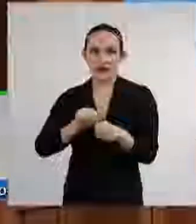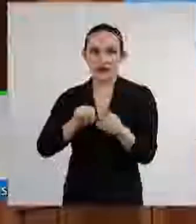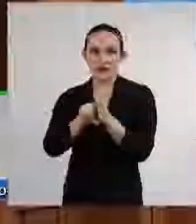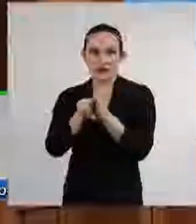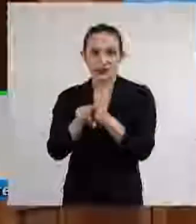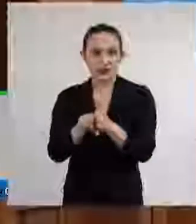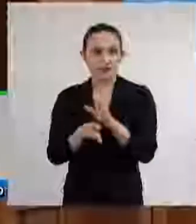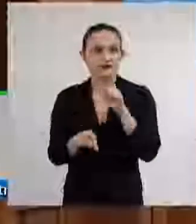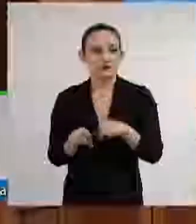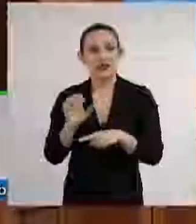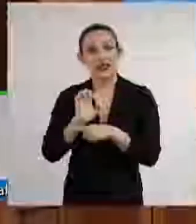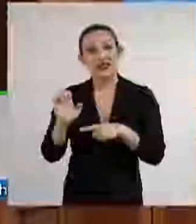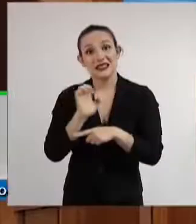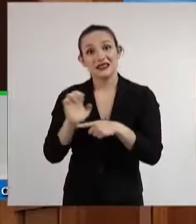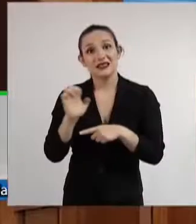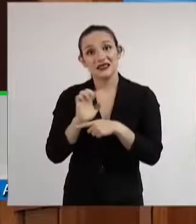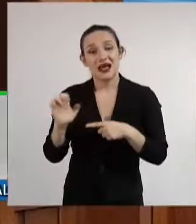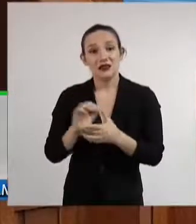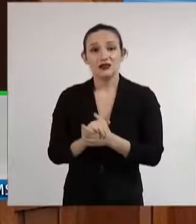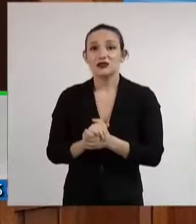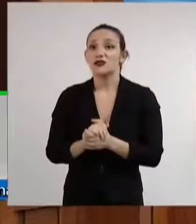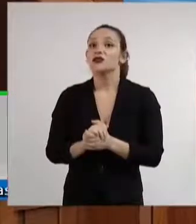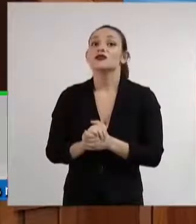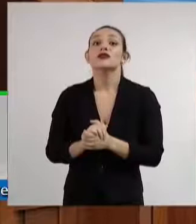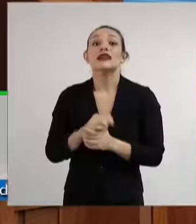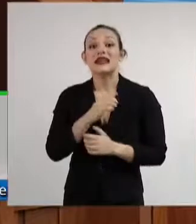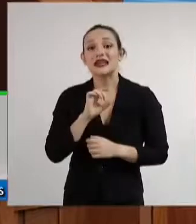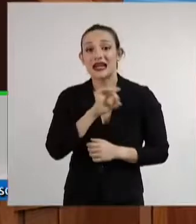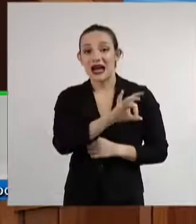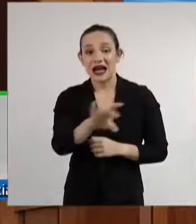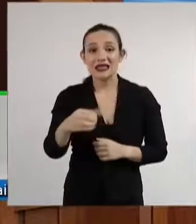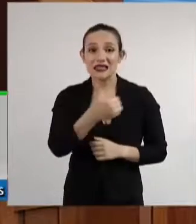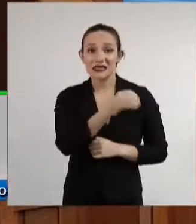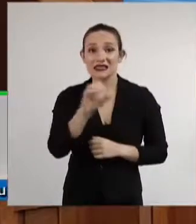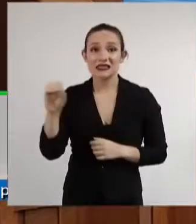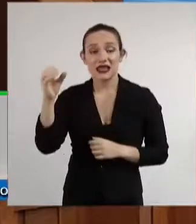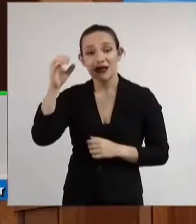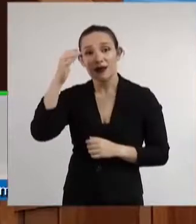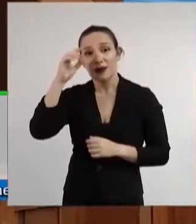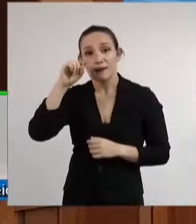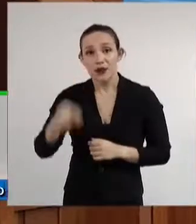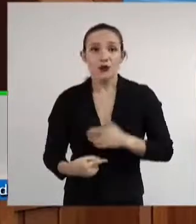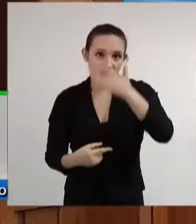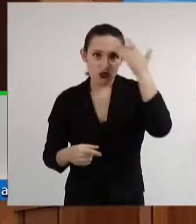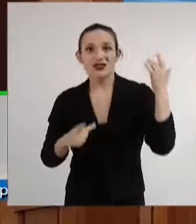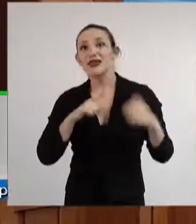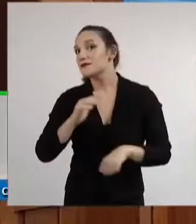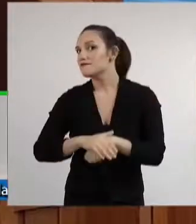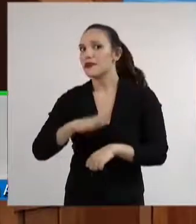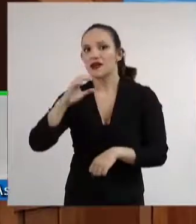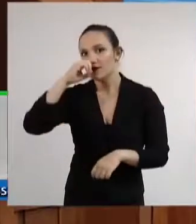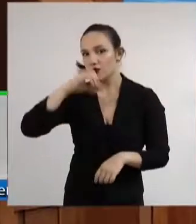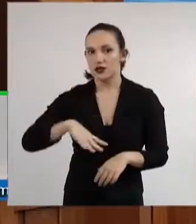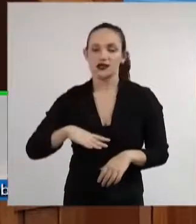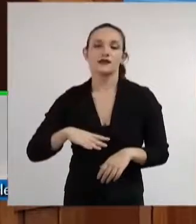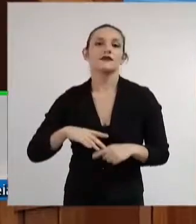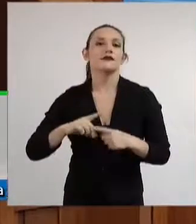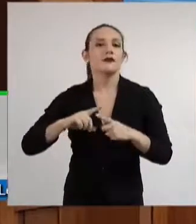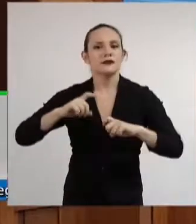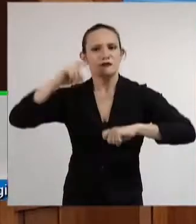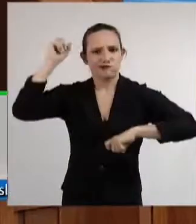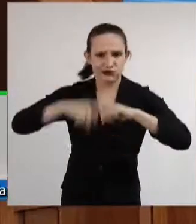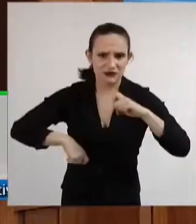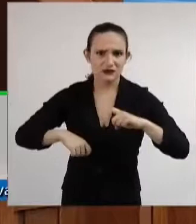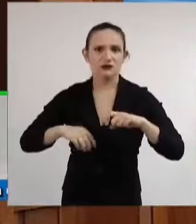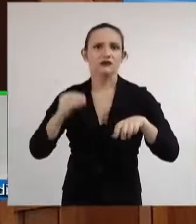tem a maior taxa para cada 100 mil habitantes de mulheres vítimas de violência sexual, estupro,